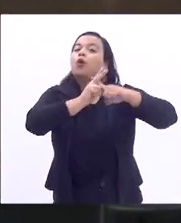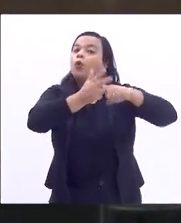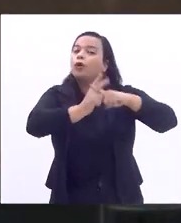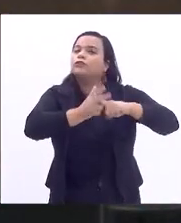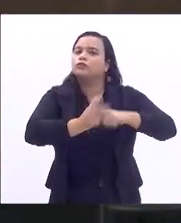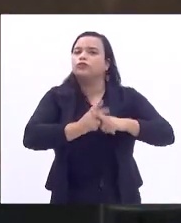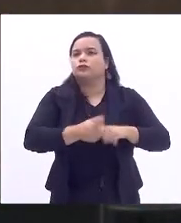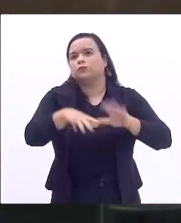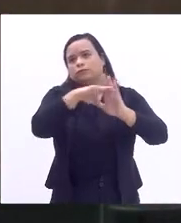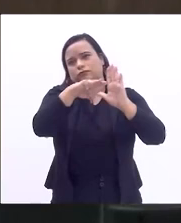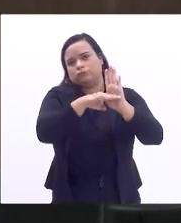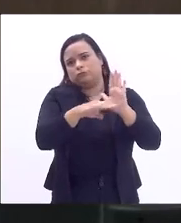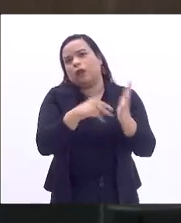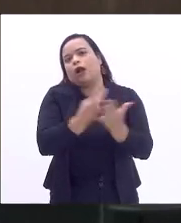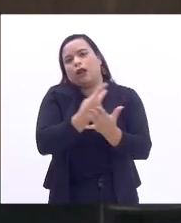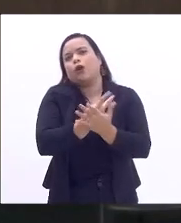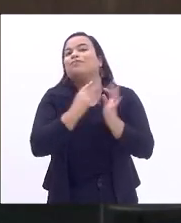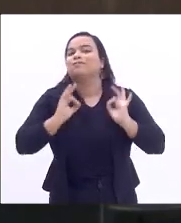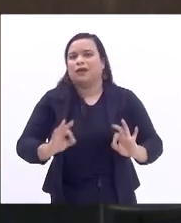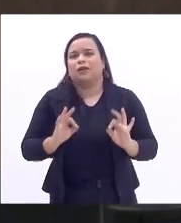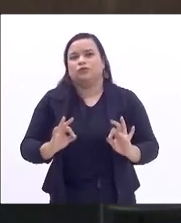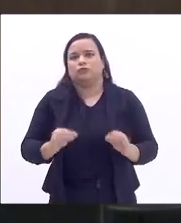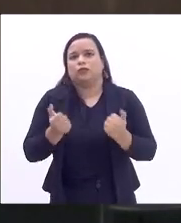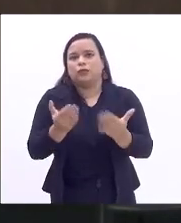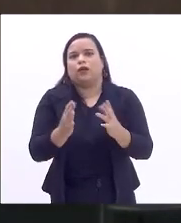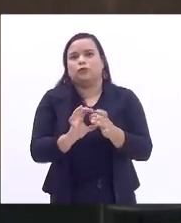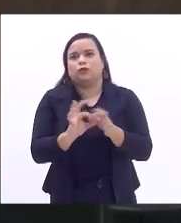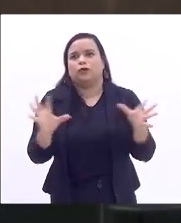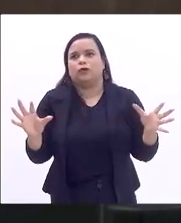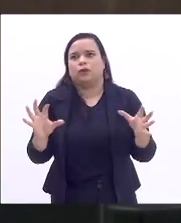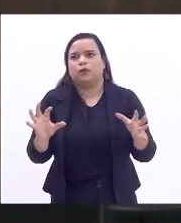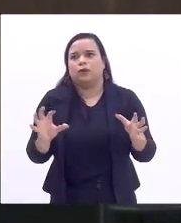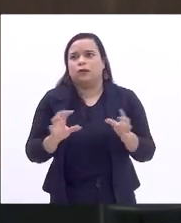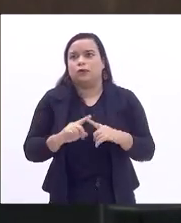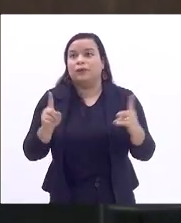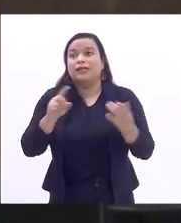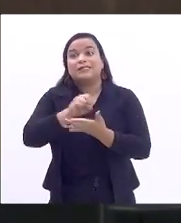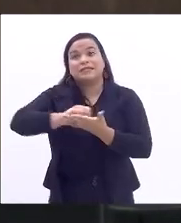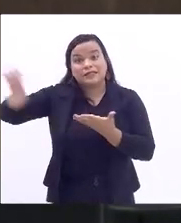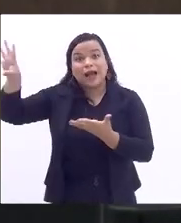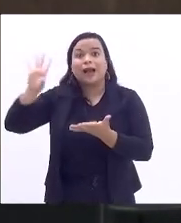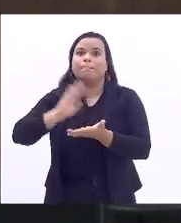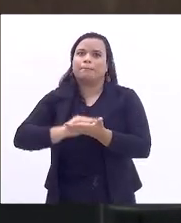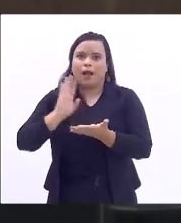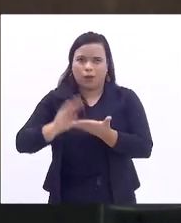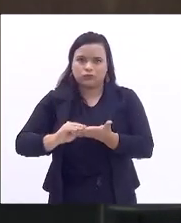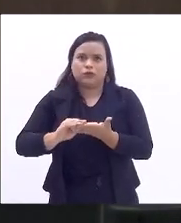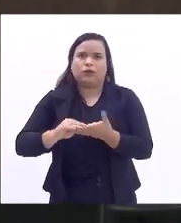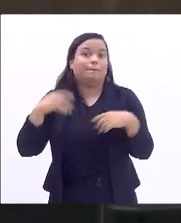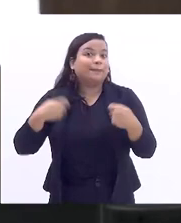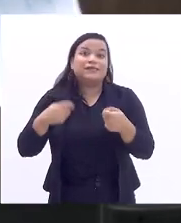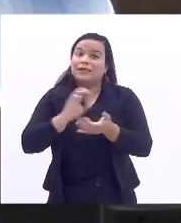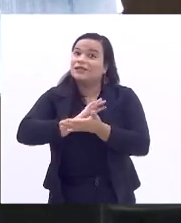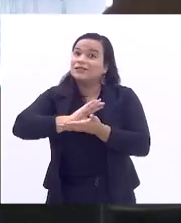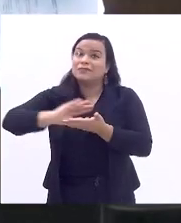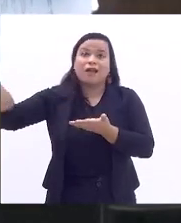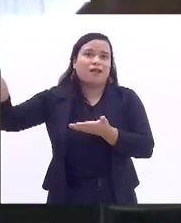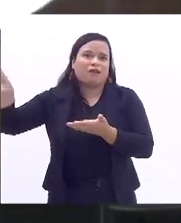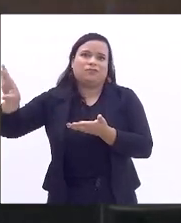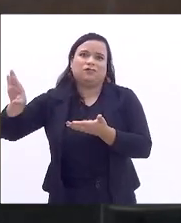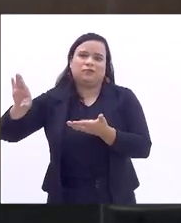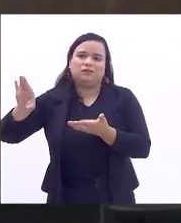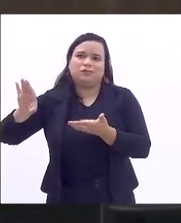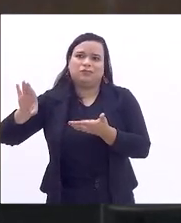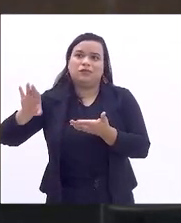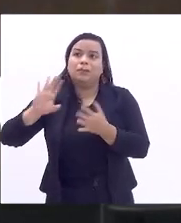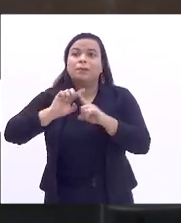matéria de fato o erro de fato o autor Isaac negócio é essa vou ter que fazer sai de pauta República já o que amanhã ele vai sair de falta mas com o